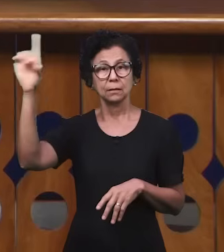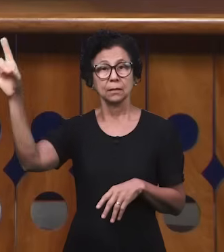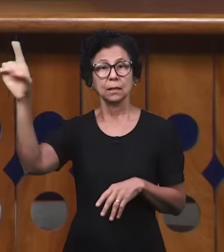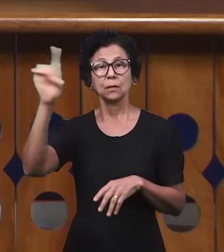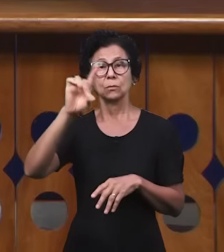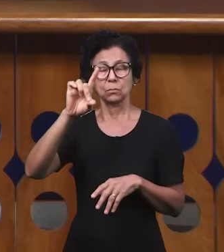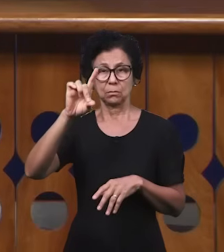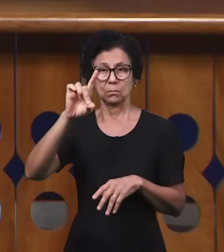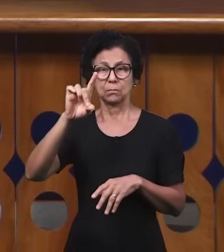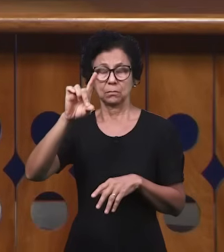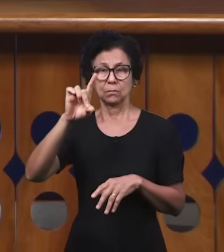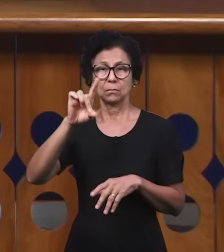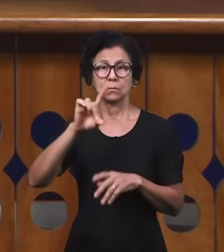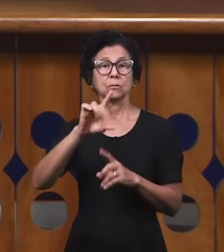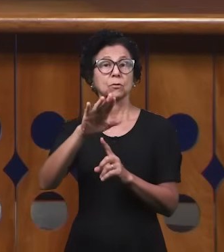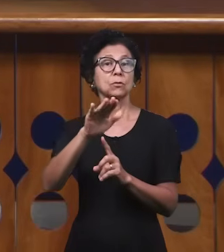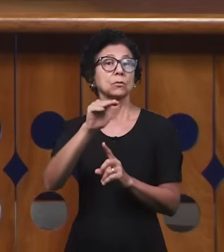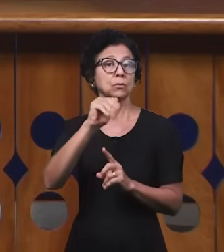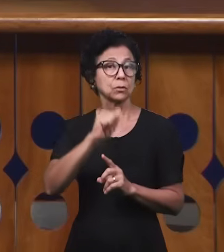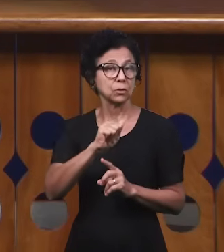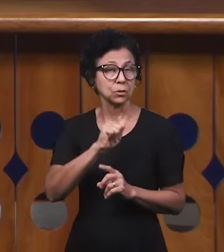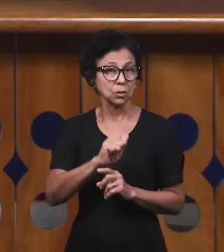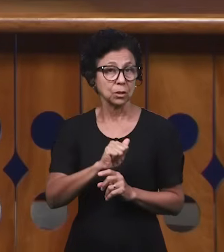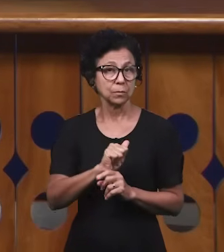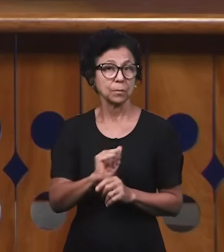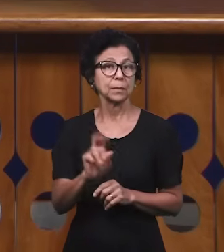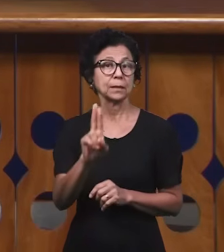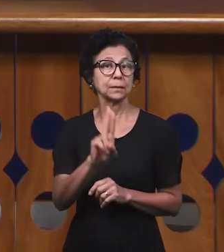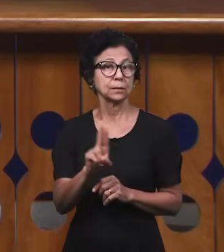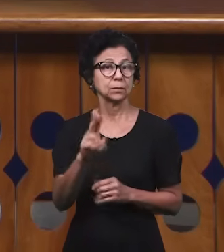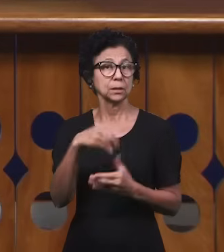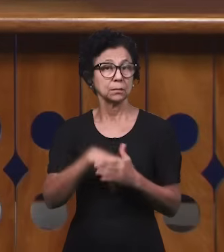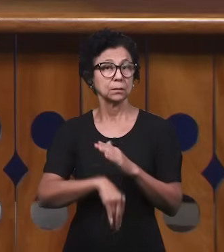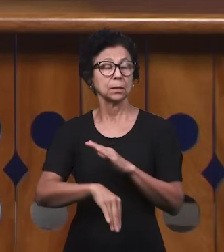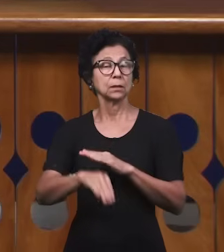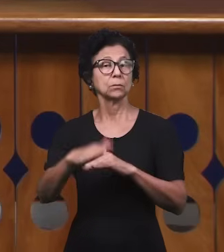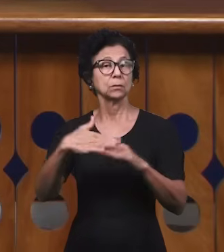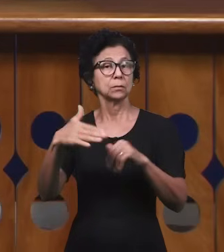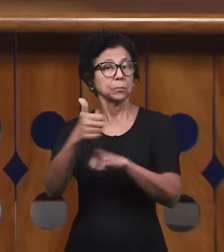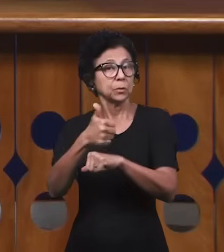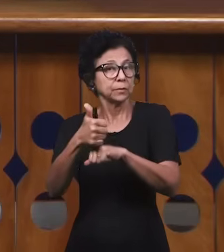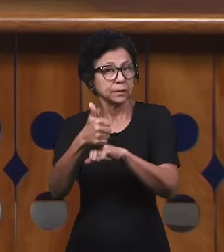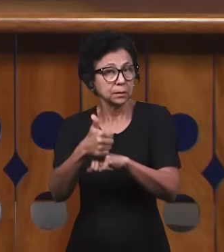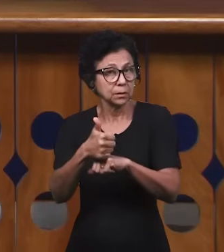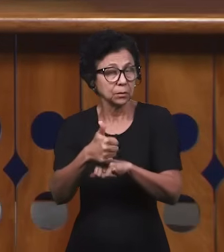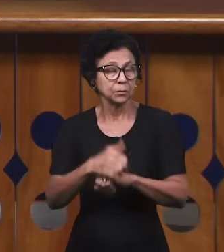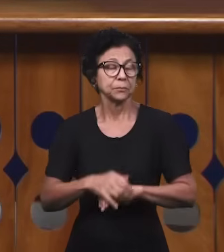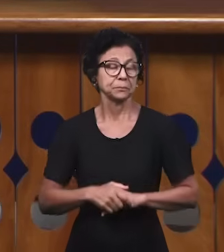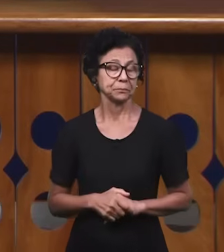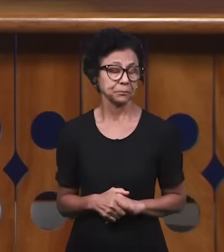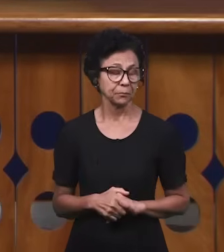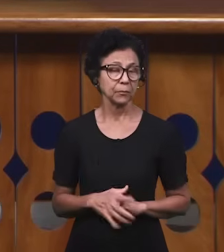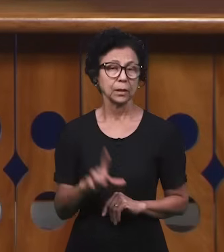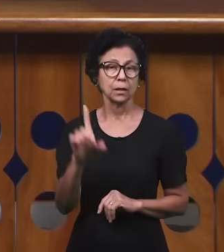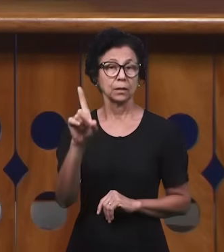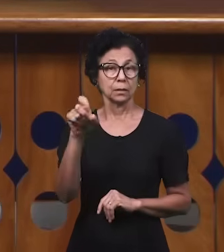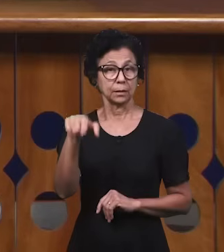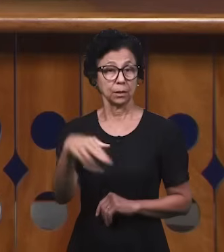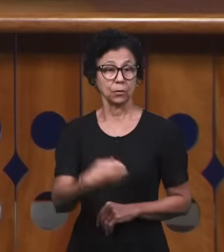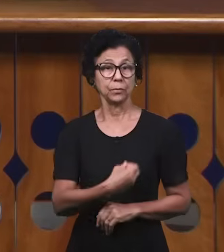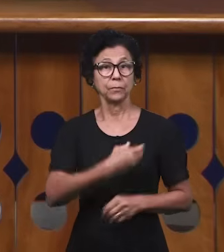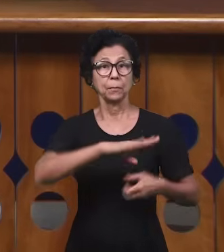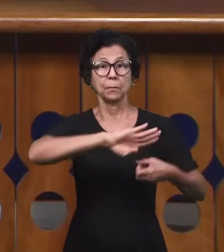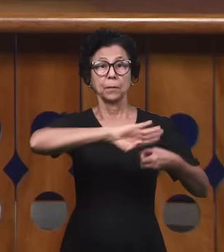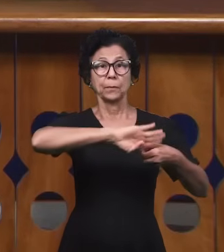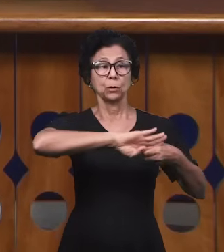A Bíblia nos mostra, em Daniel, um jovem que, mesmo em um ambiente hostil, ele estava na Babilônia,